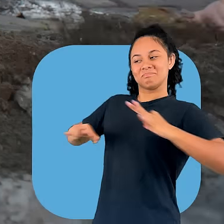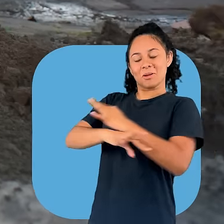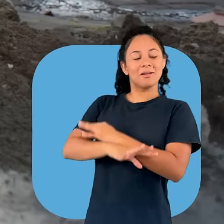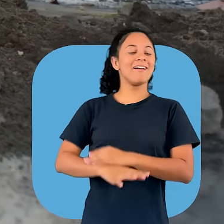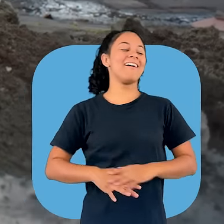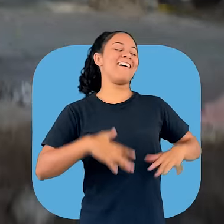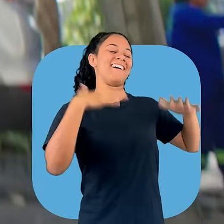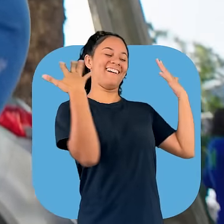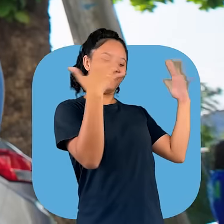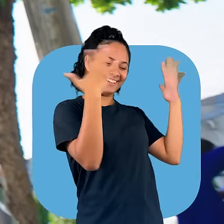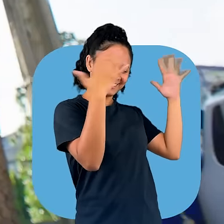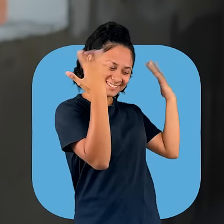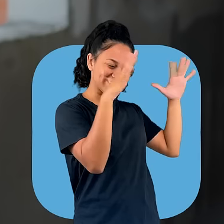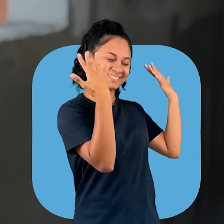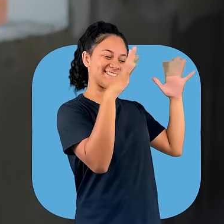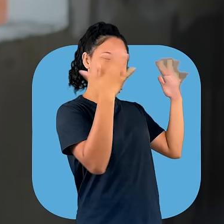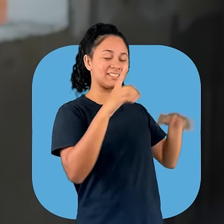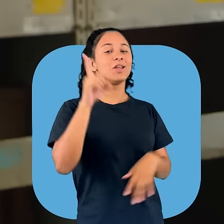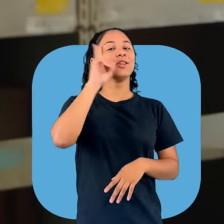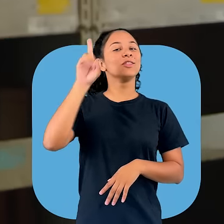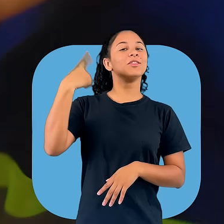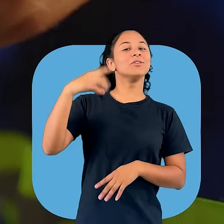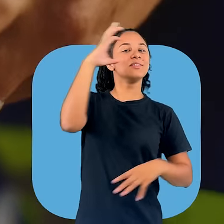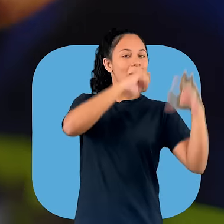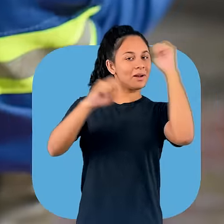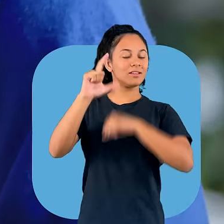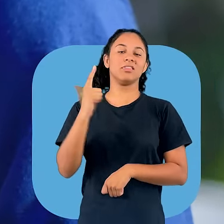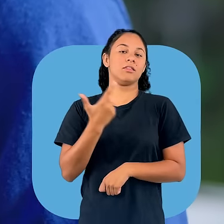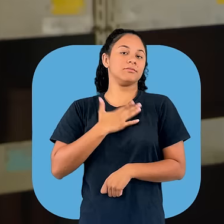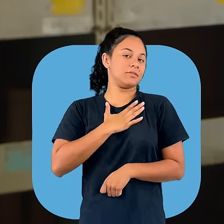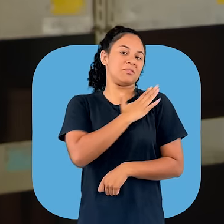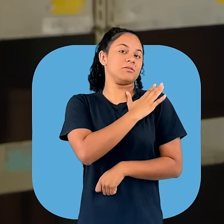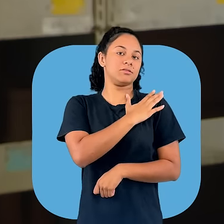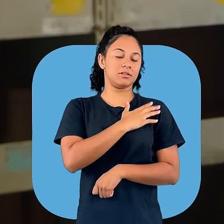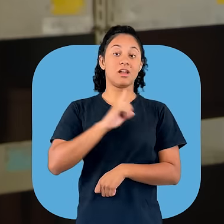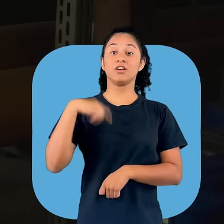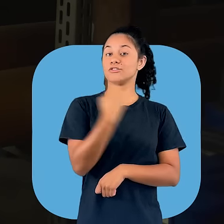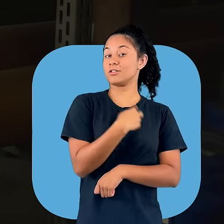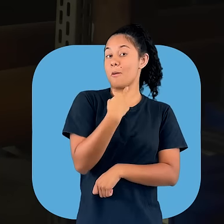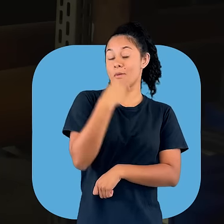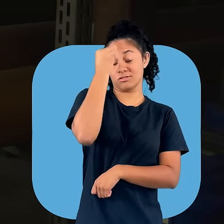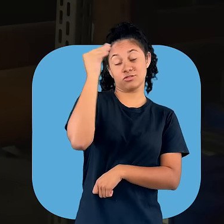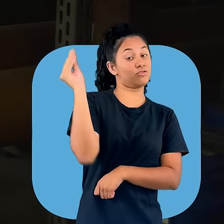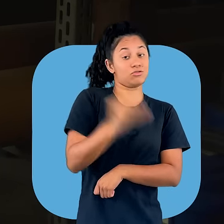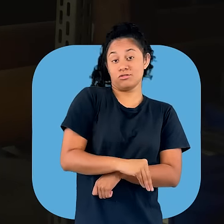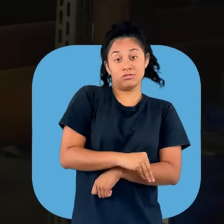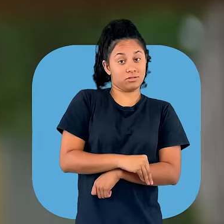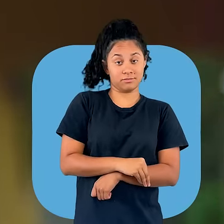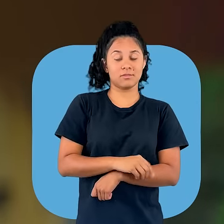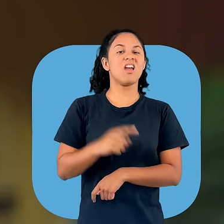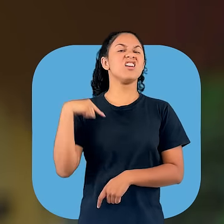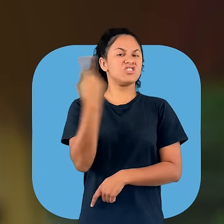o serviço, que mostra, que entrega, já muda a opinião. Cada dia é um aprendizado, né? E sem preconceito. Porque a gente nunca deve